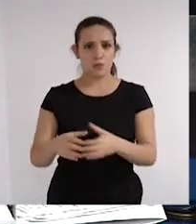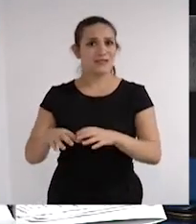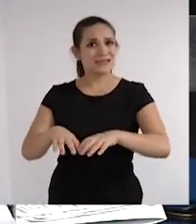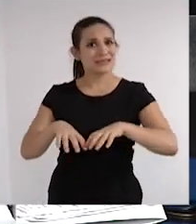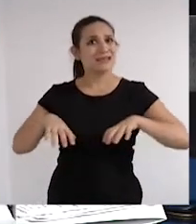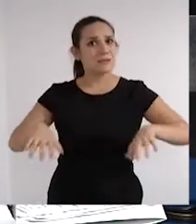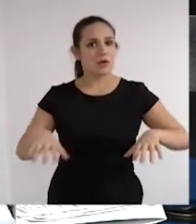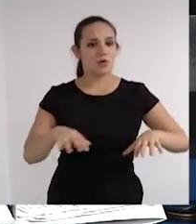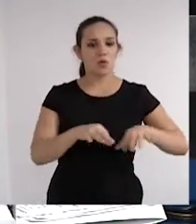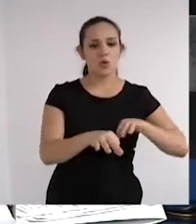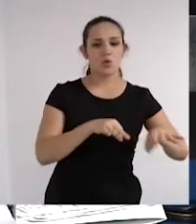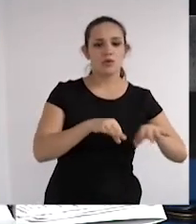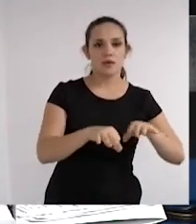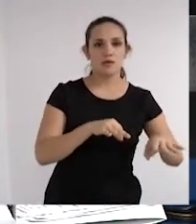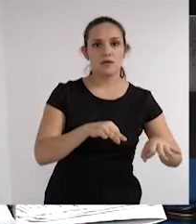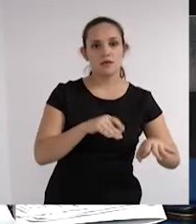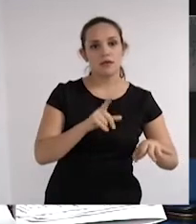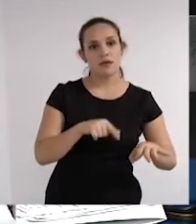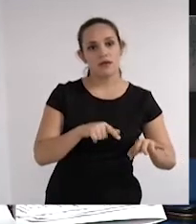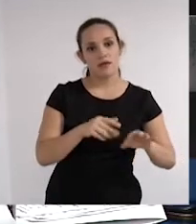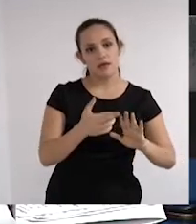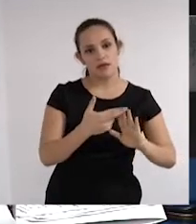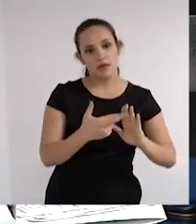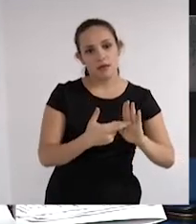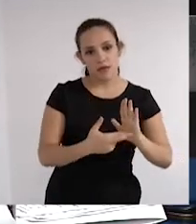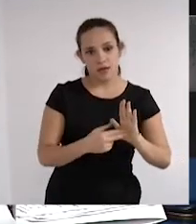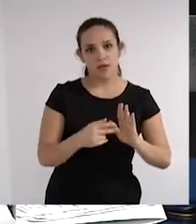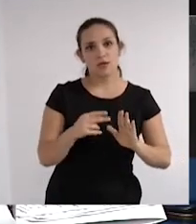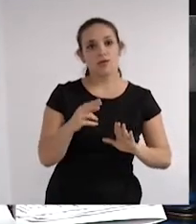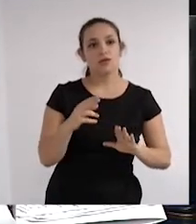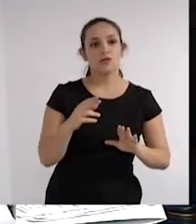ser organizados baseados em normas gerais de contabilidade.